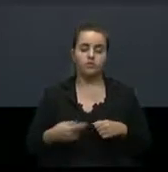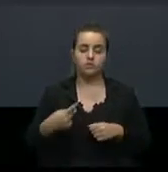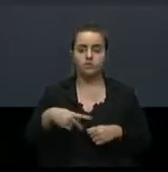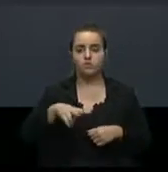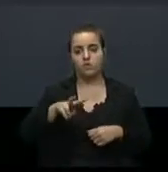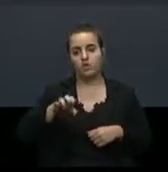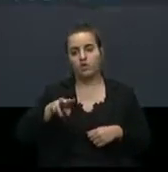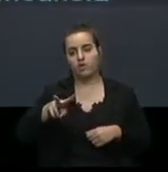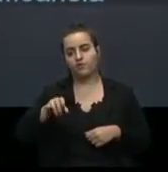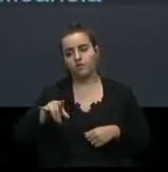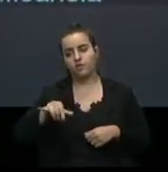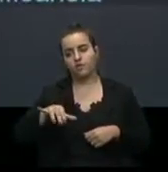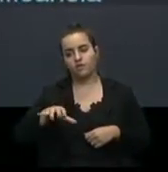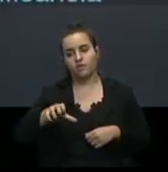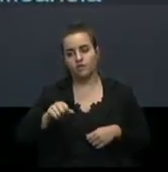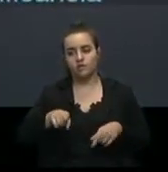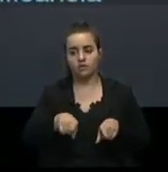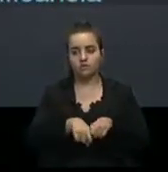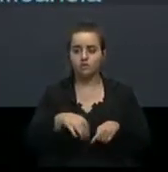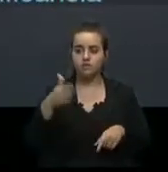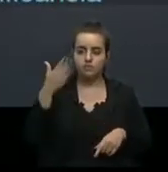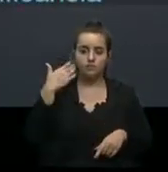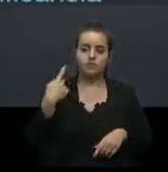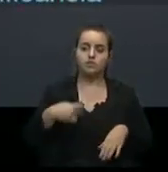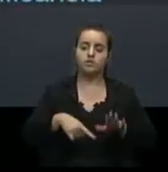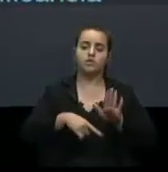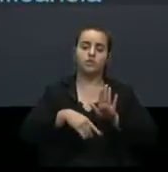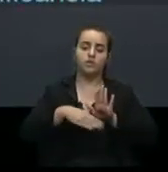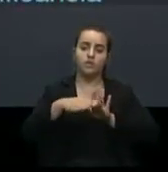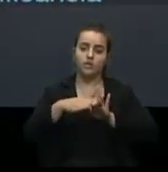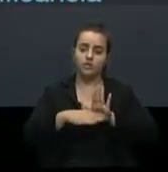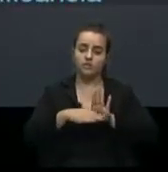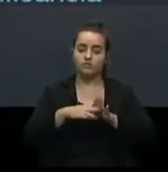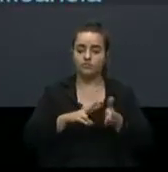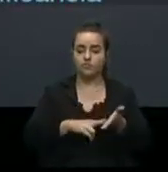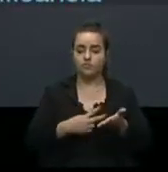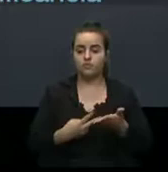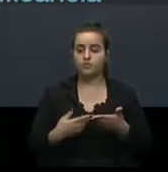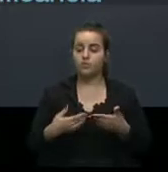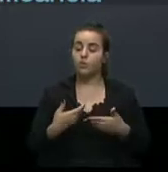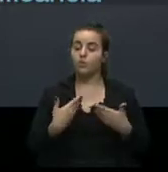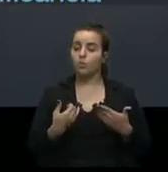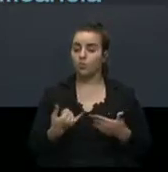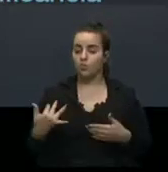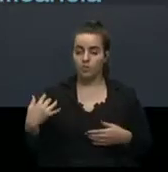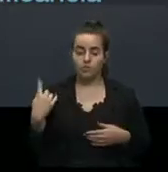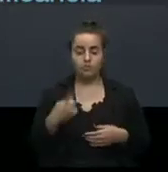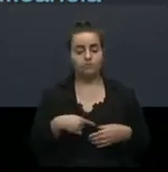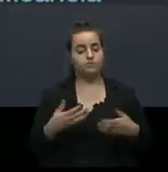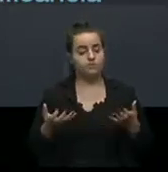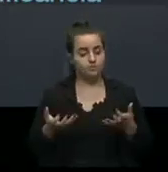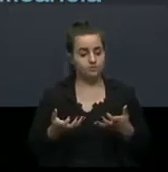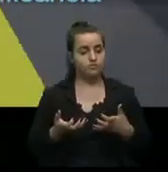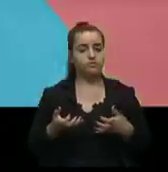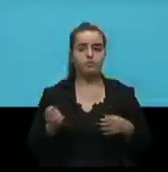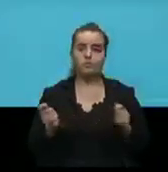considerar o chamado nível de significância, isto é, o quanto estamos dispostos a nos arriscar a cometer um